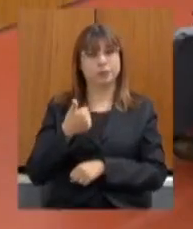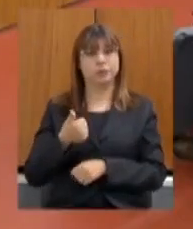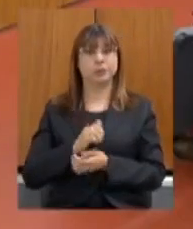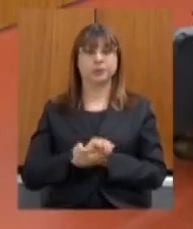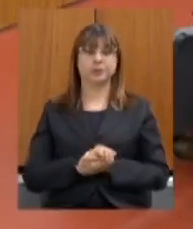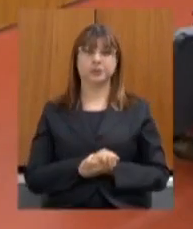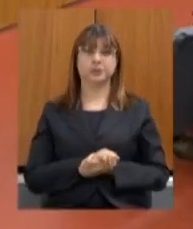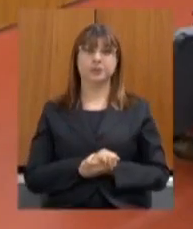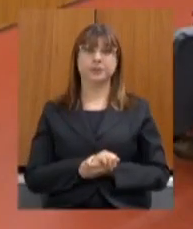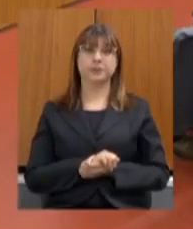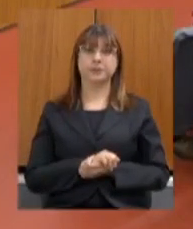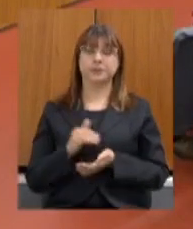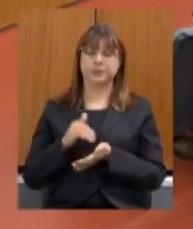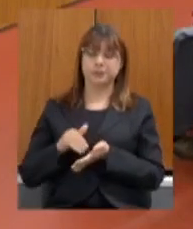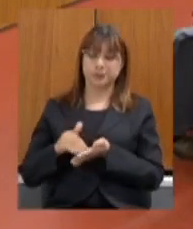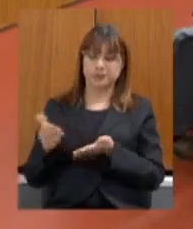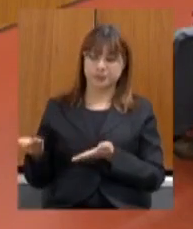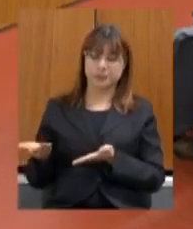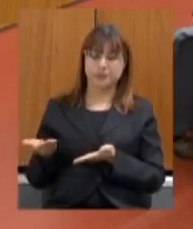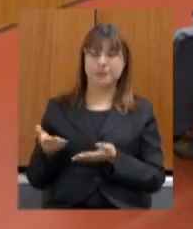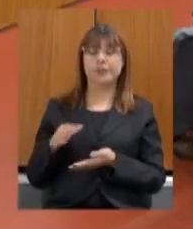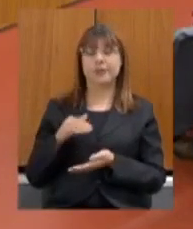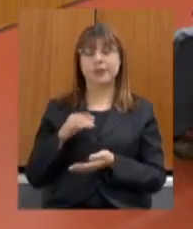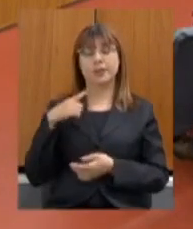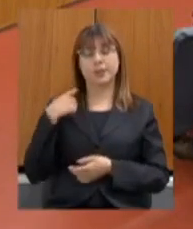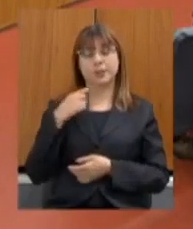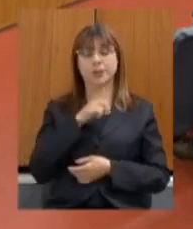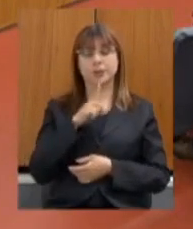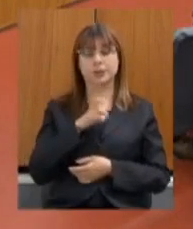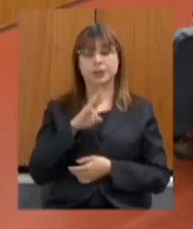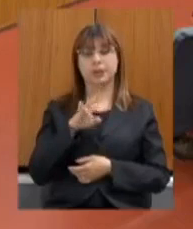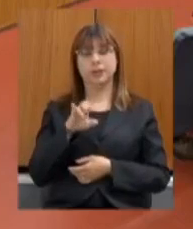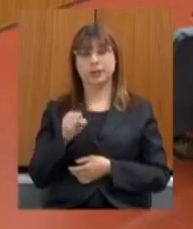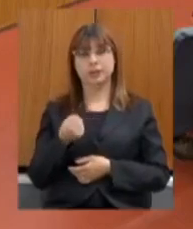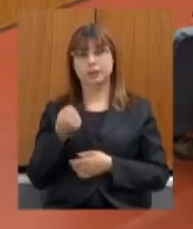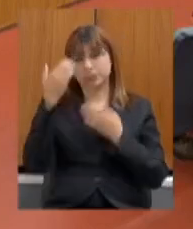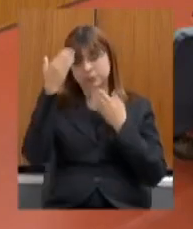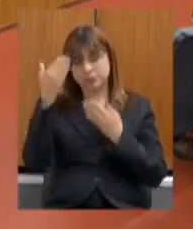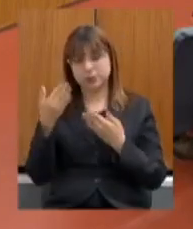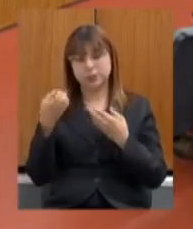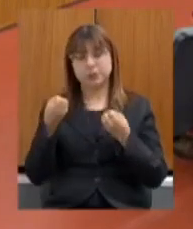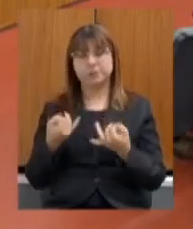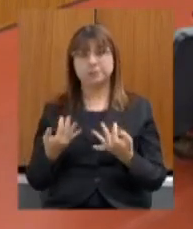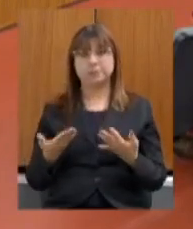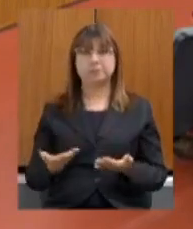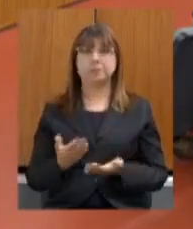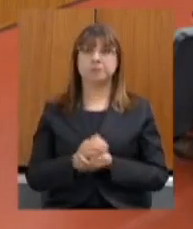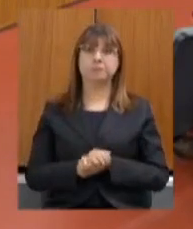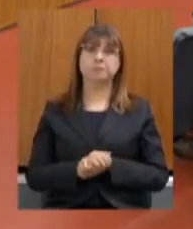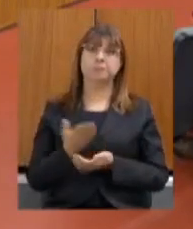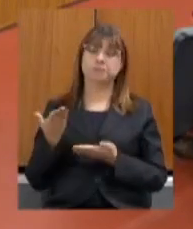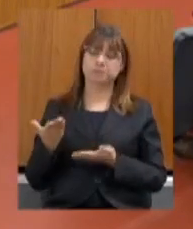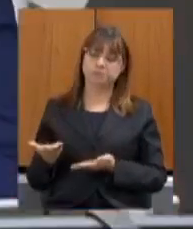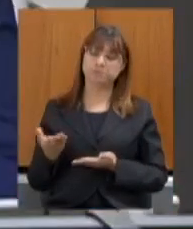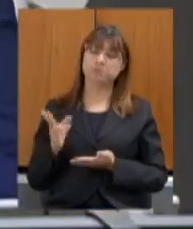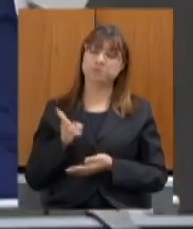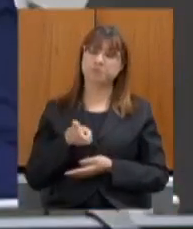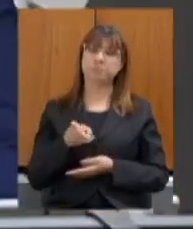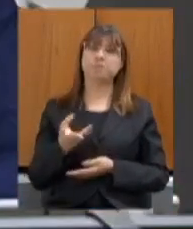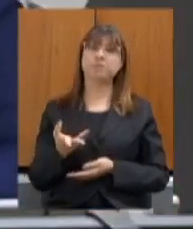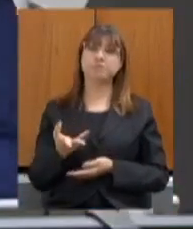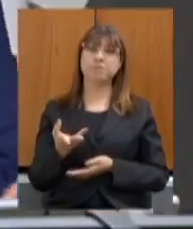Secretário. Deputado Zé Reis, muito obrigado pelas suas ponderações, de fato, o sempre muito